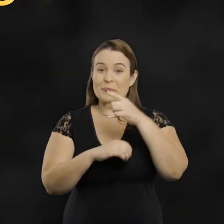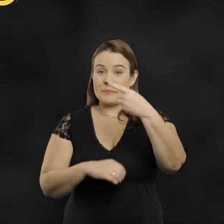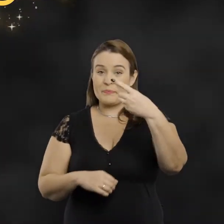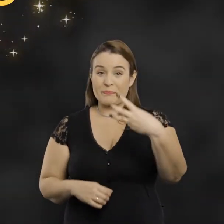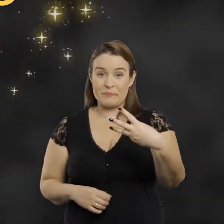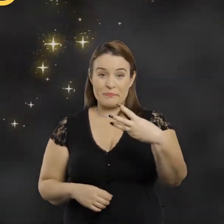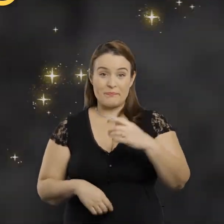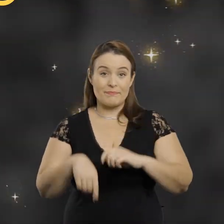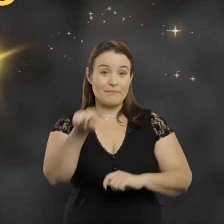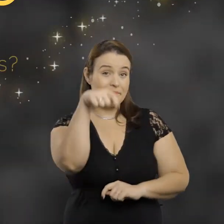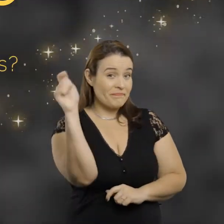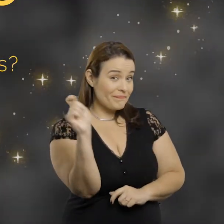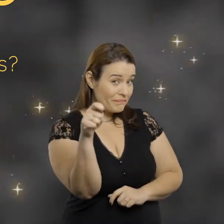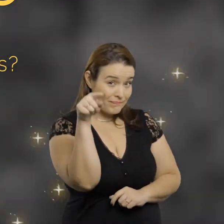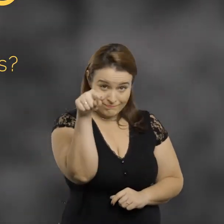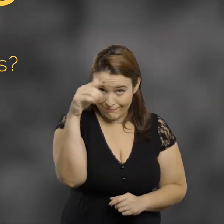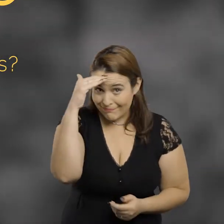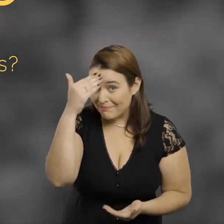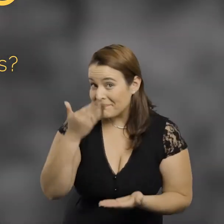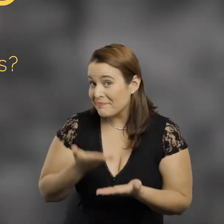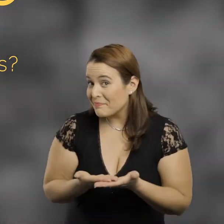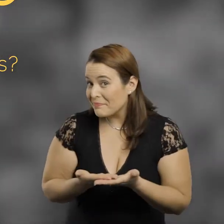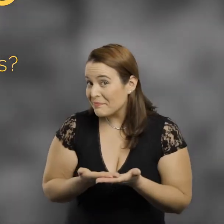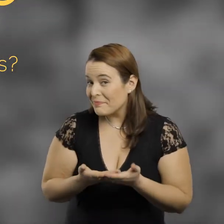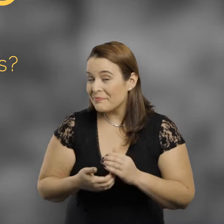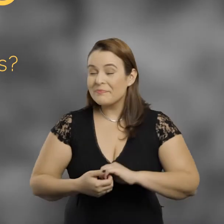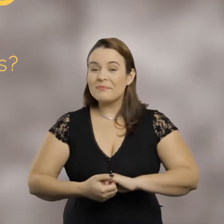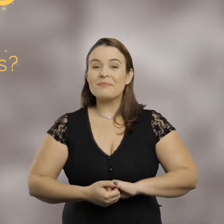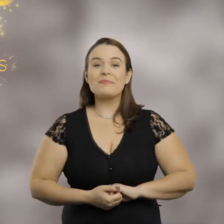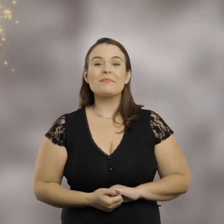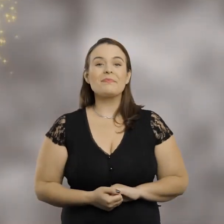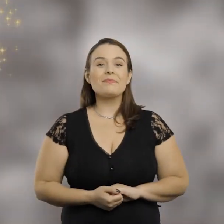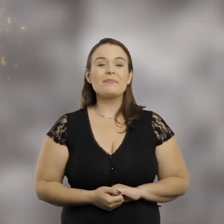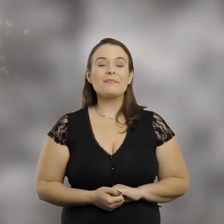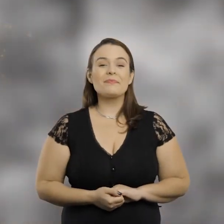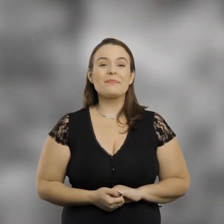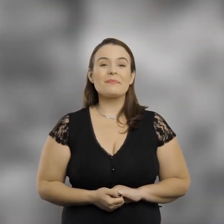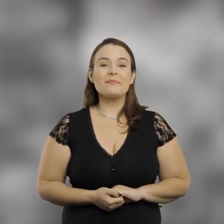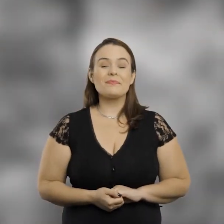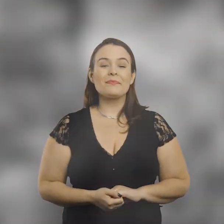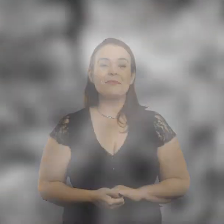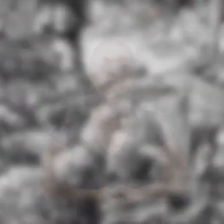Capítulo 13. Você acredita em fadas?